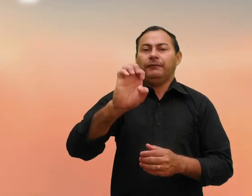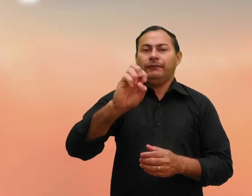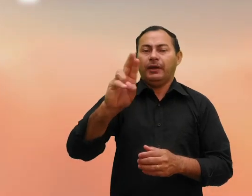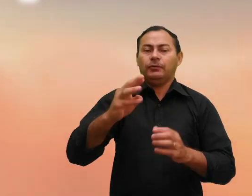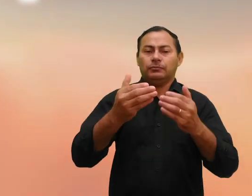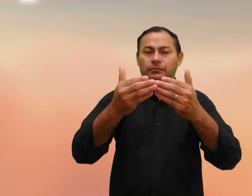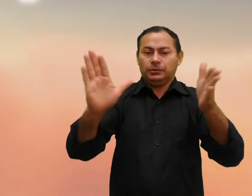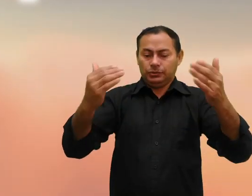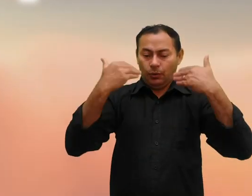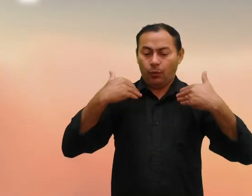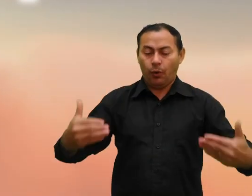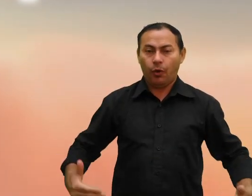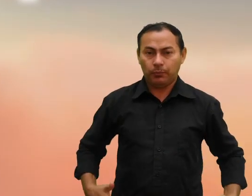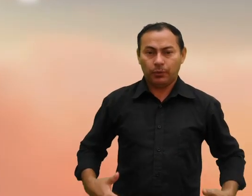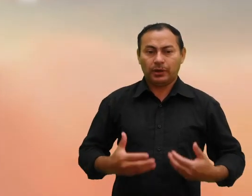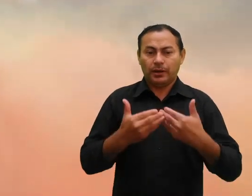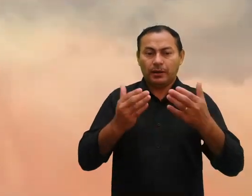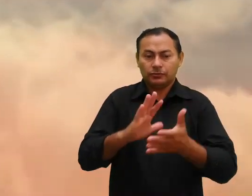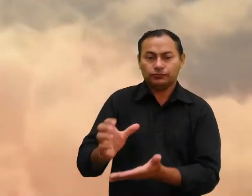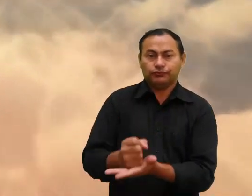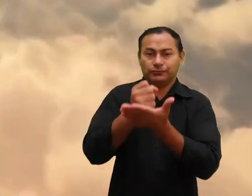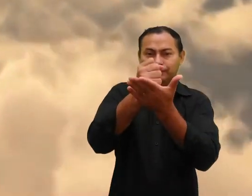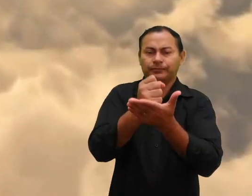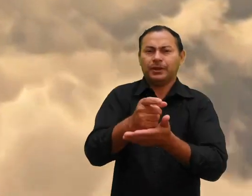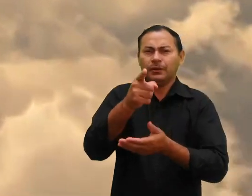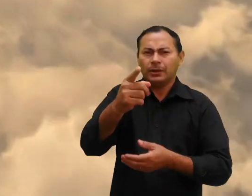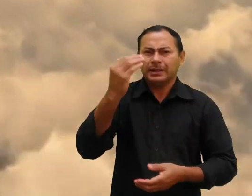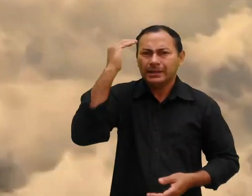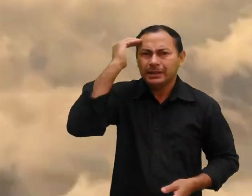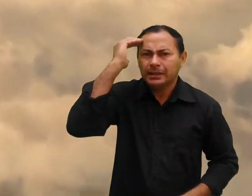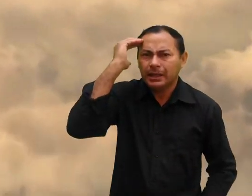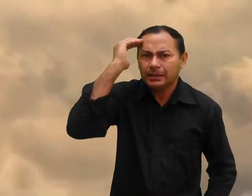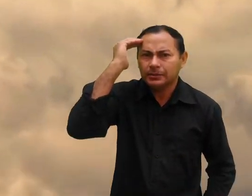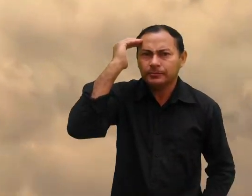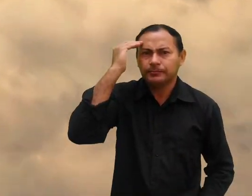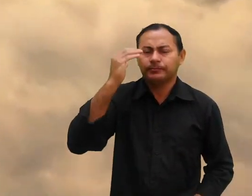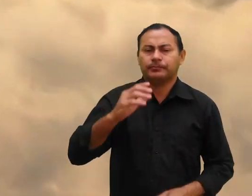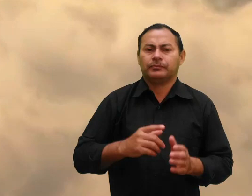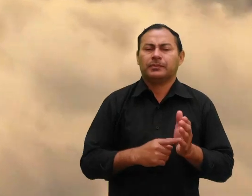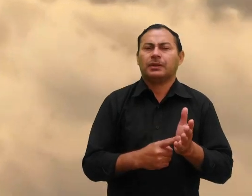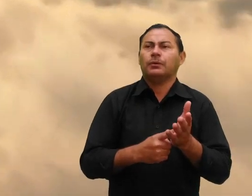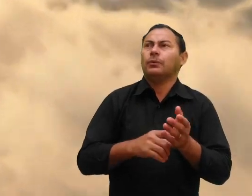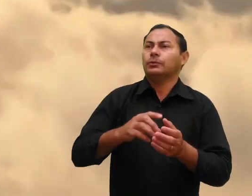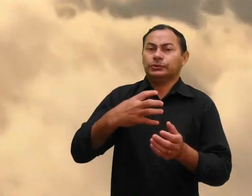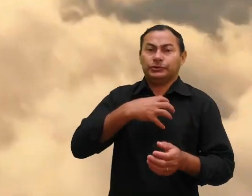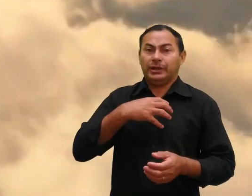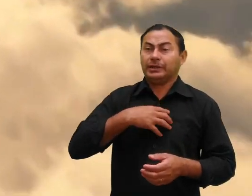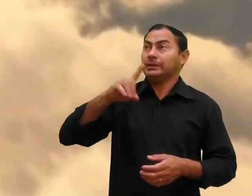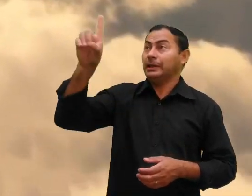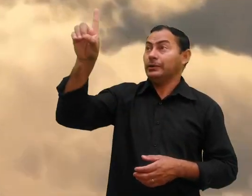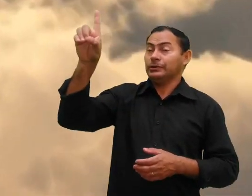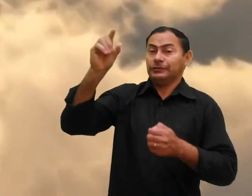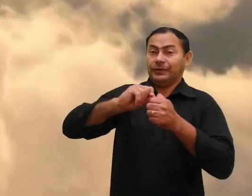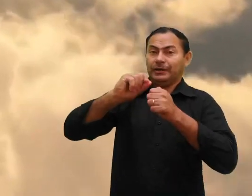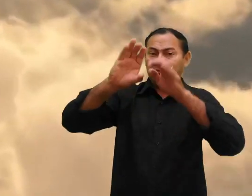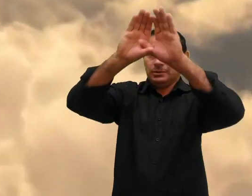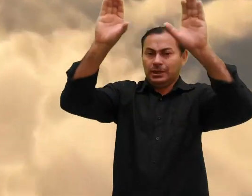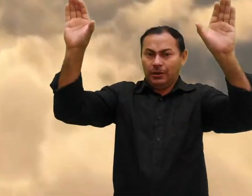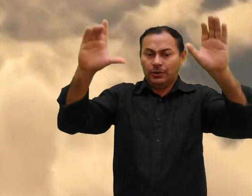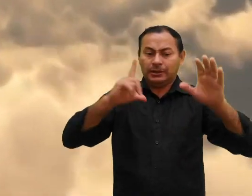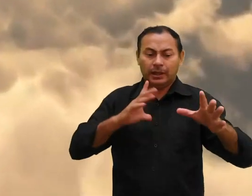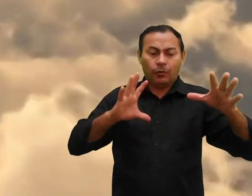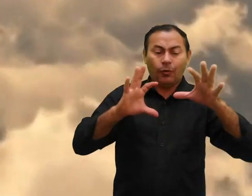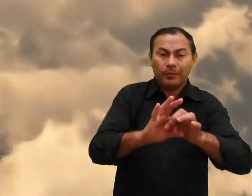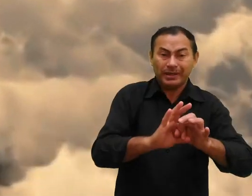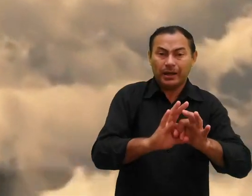véu, isto é, do seu corpo. Quando você compreende o desfalque que Deus causou no céu para que pudéssemos